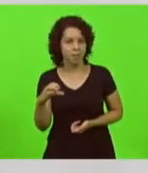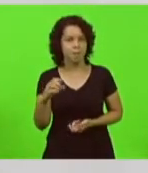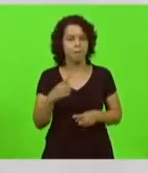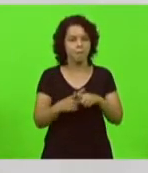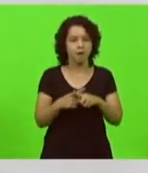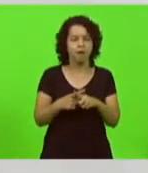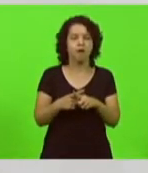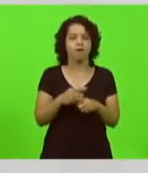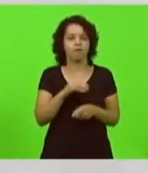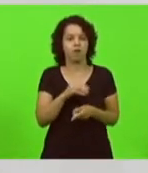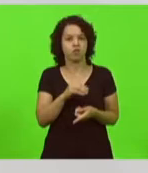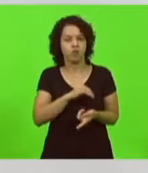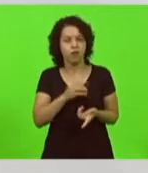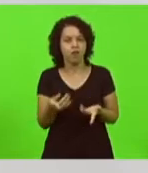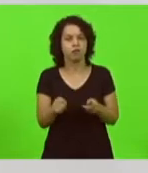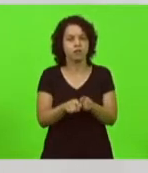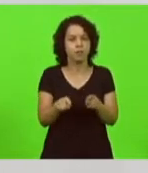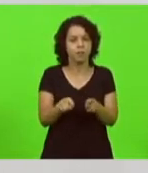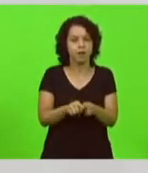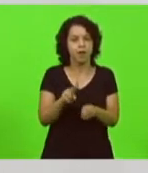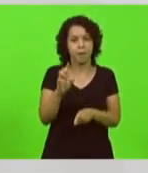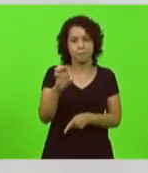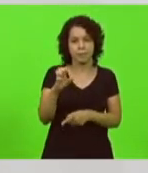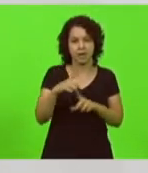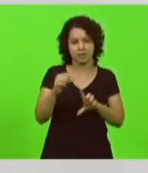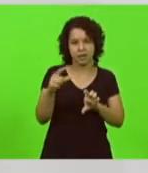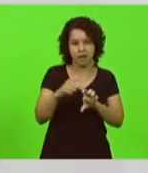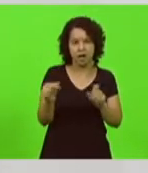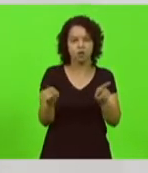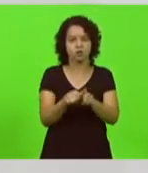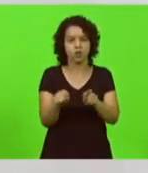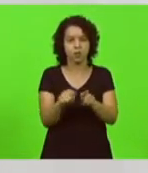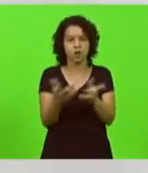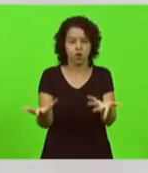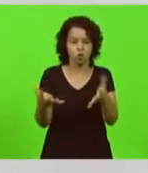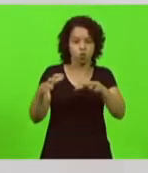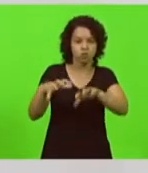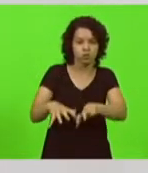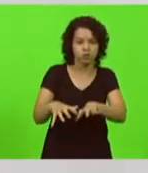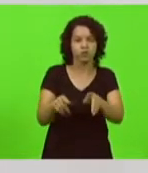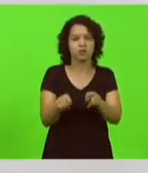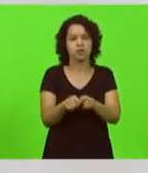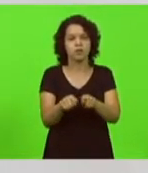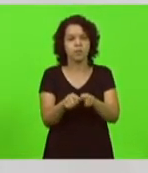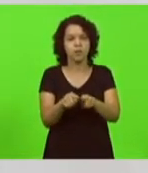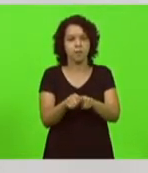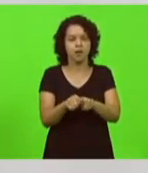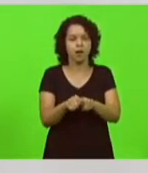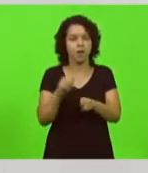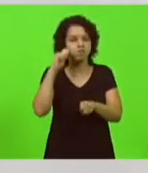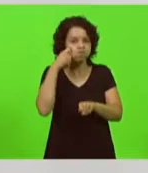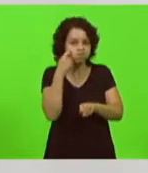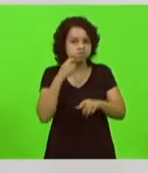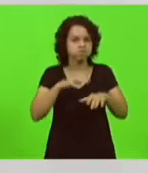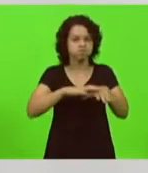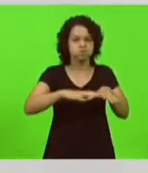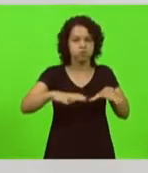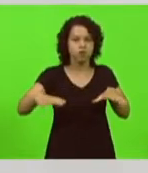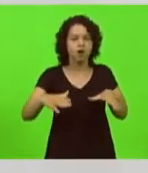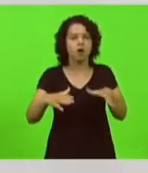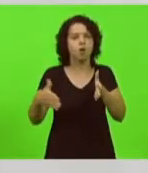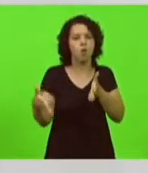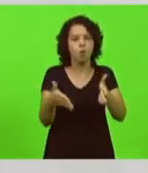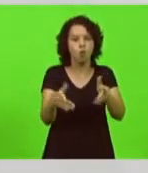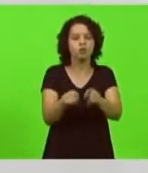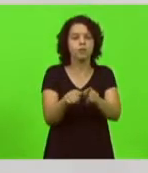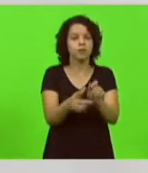Renda Empresarial, o SC Mais Inclusiva, SC Mais Asfalto e SC Mais Segura. O SC